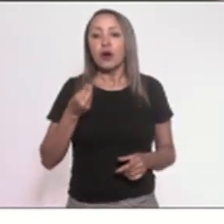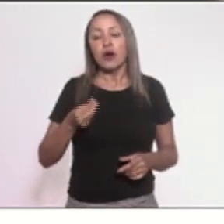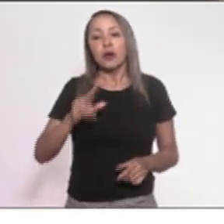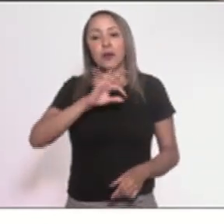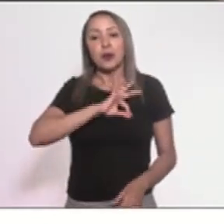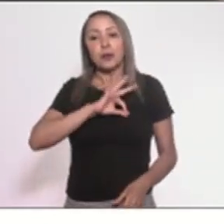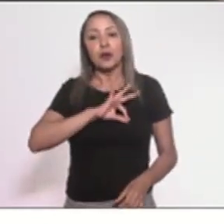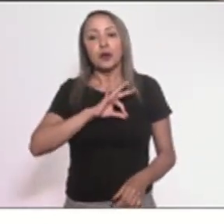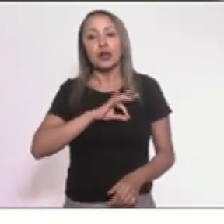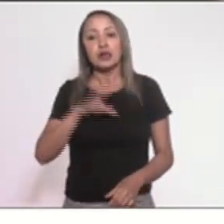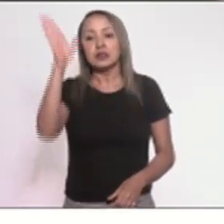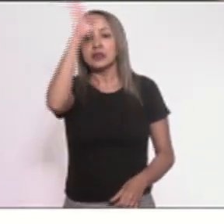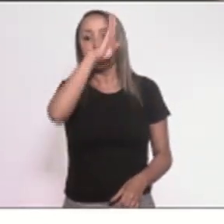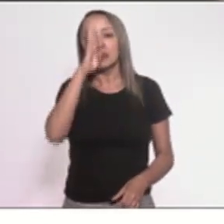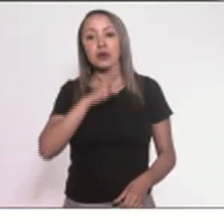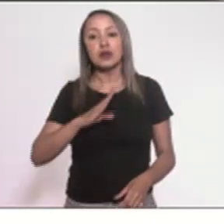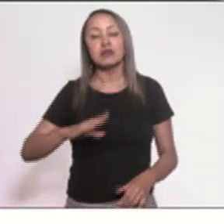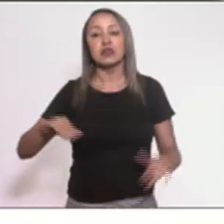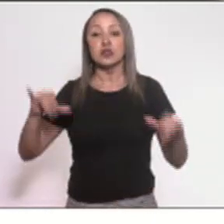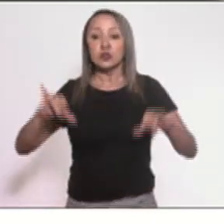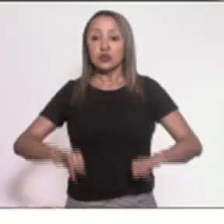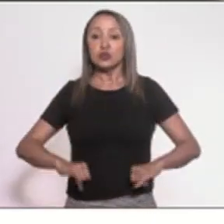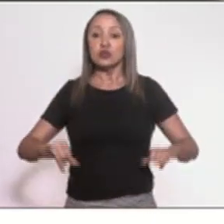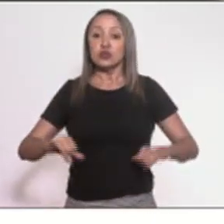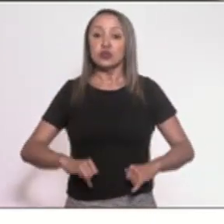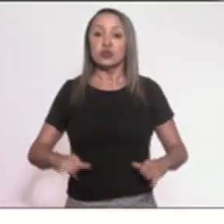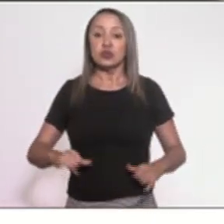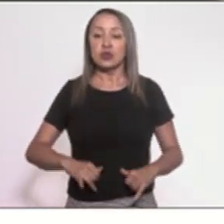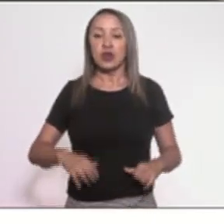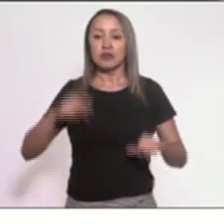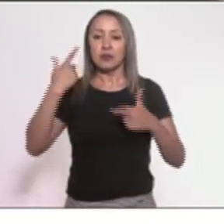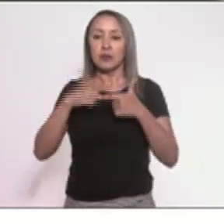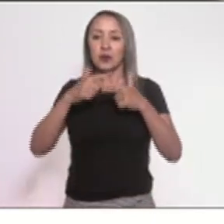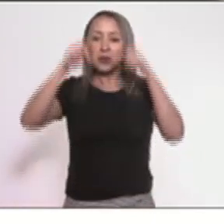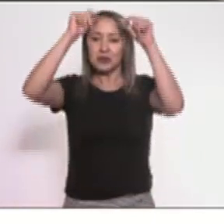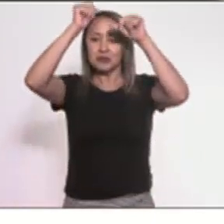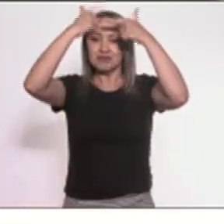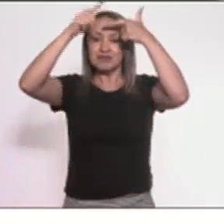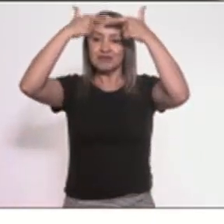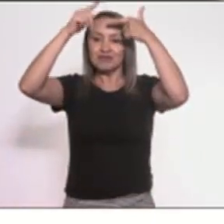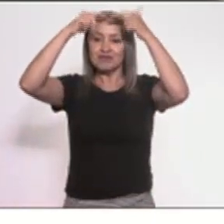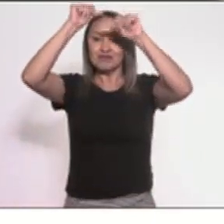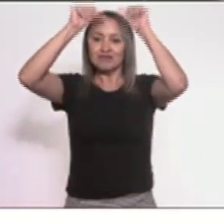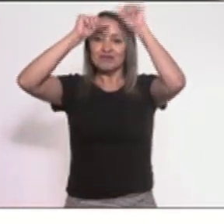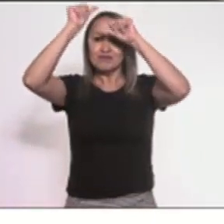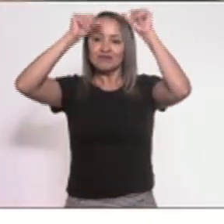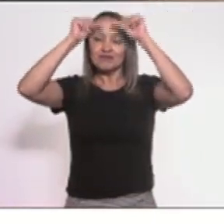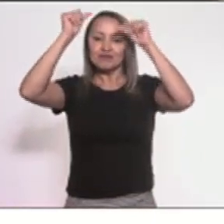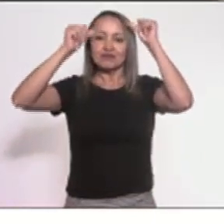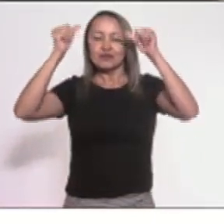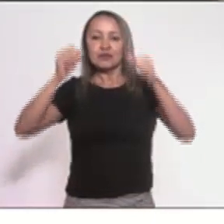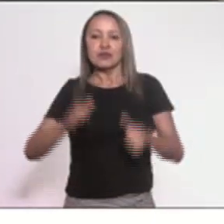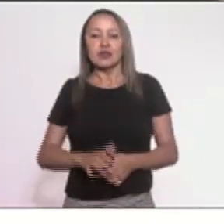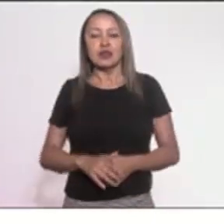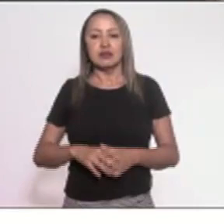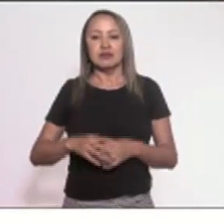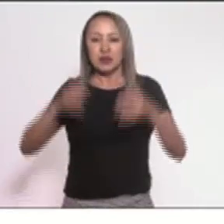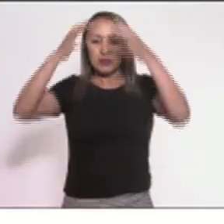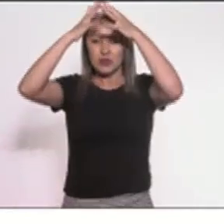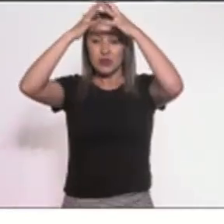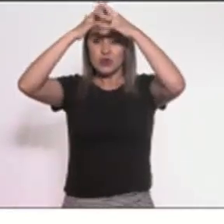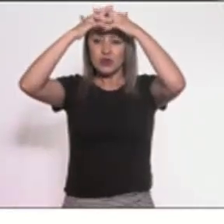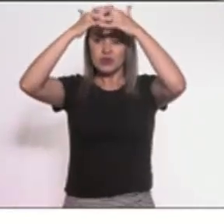no Brasil, ela sofre com o adoecimento mental e que isso muitas vezes reverbera nas